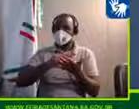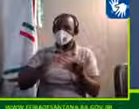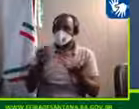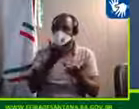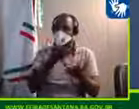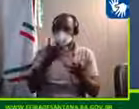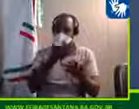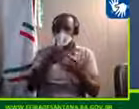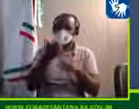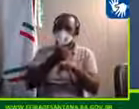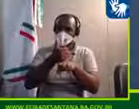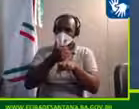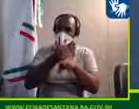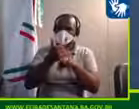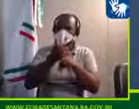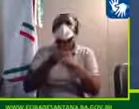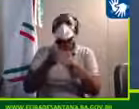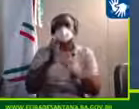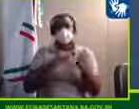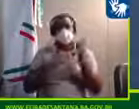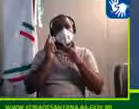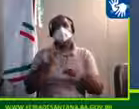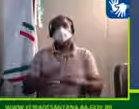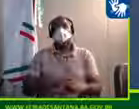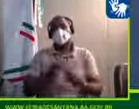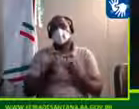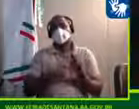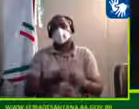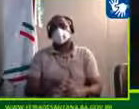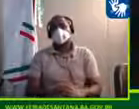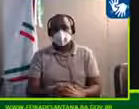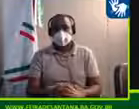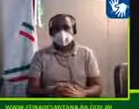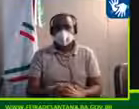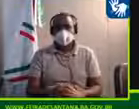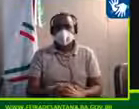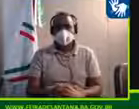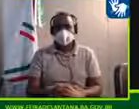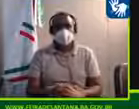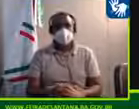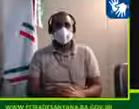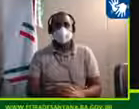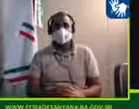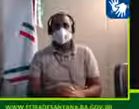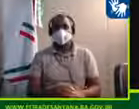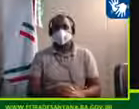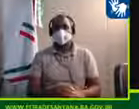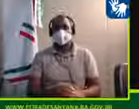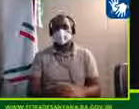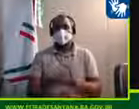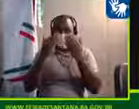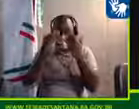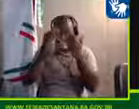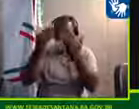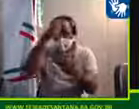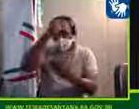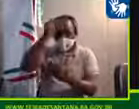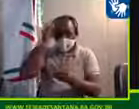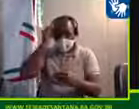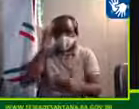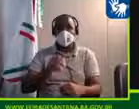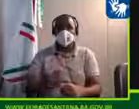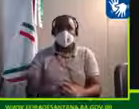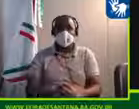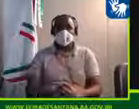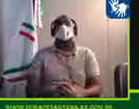de público nessas áreas. Obrigado, prefeito. Passa